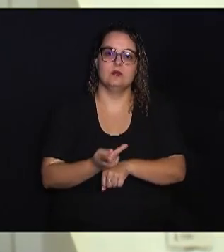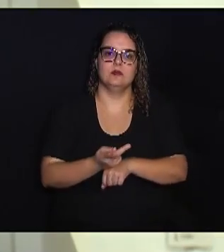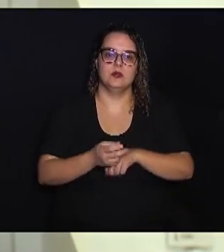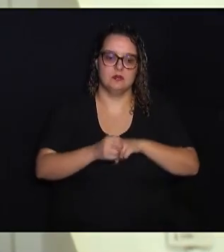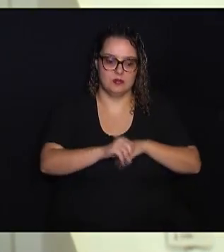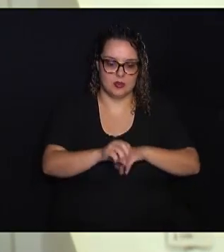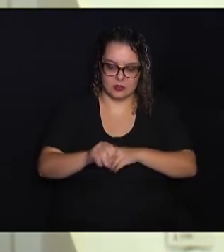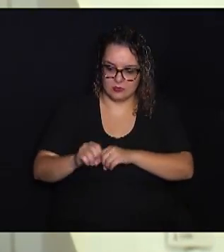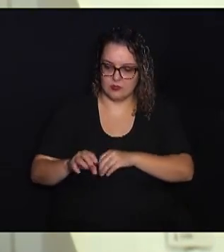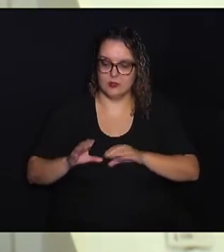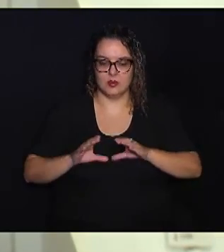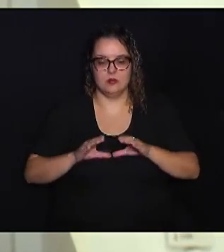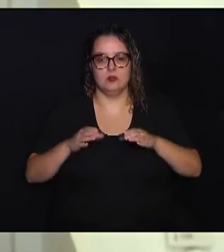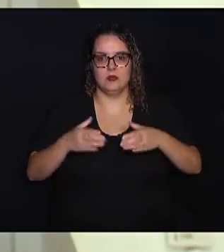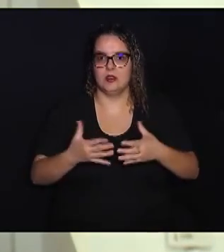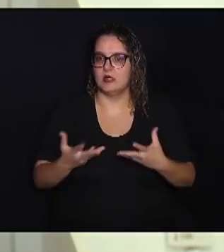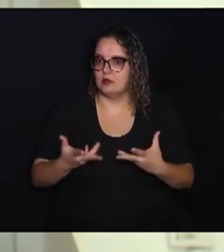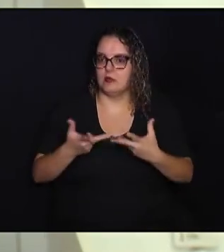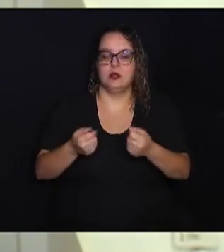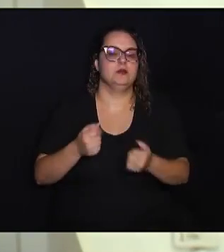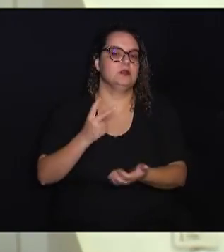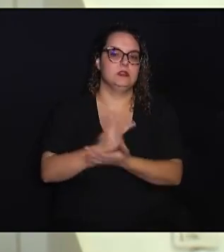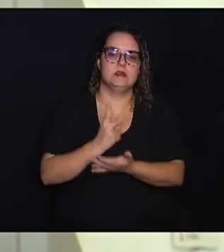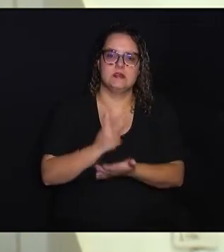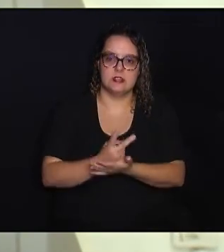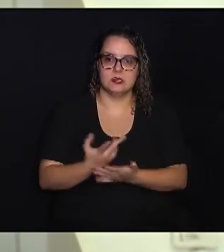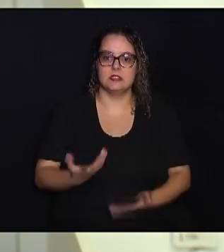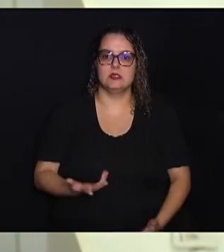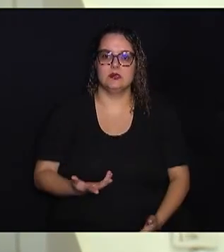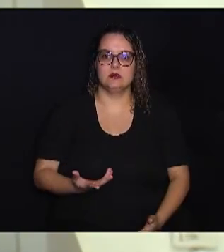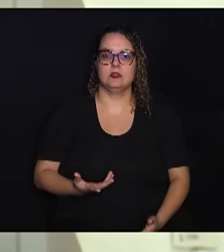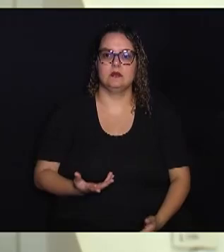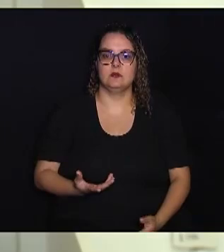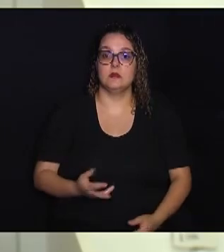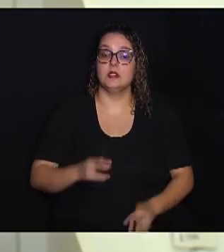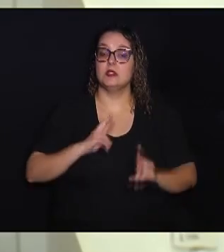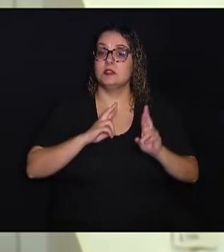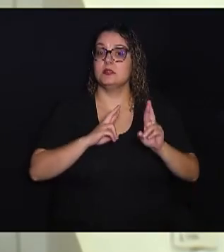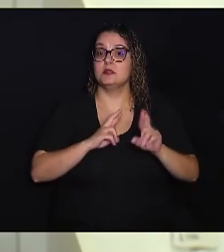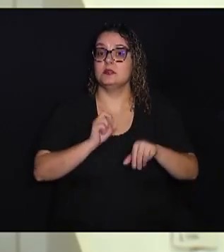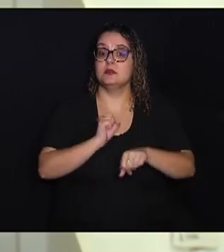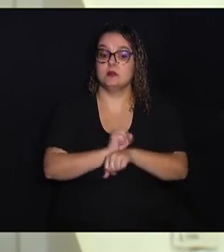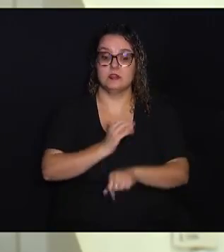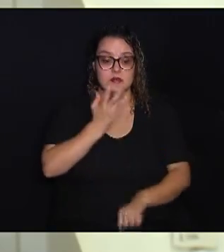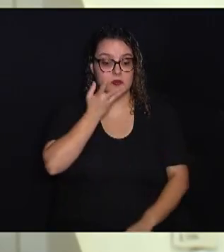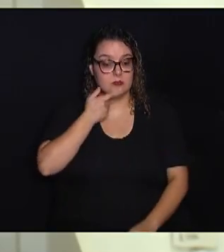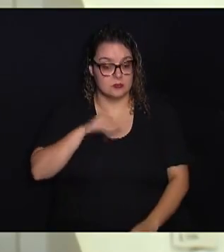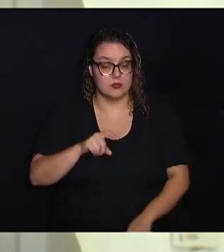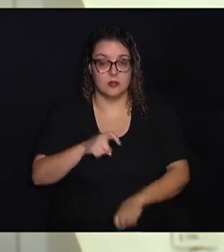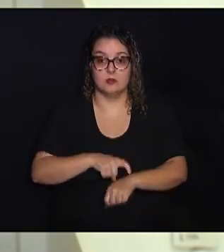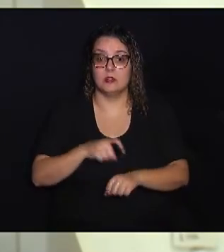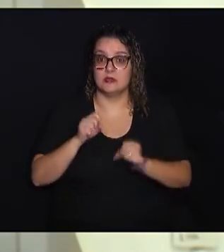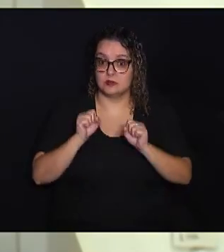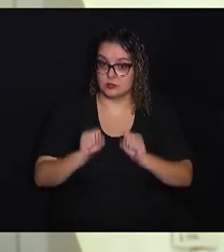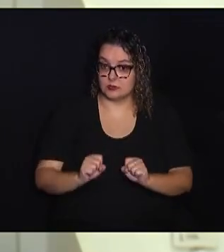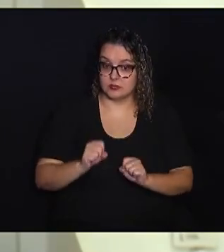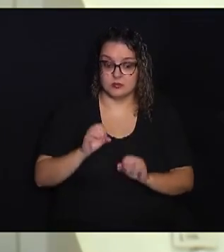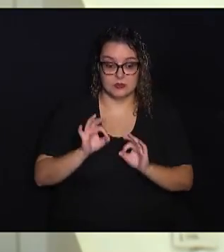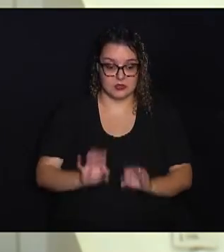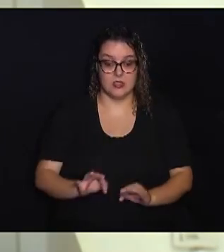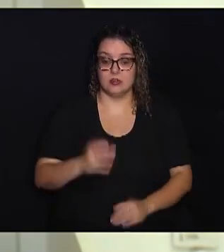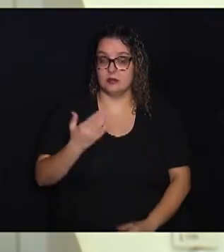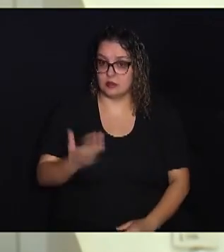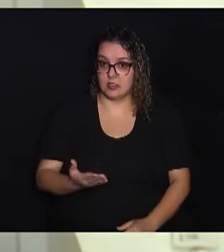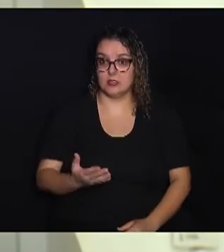equipe, que é maravilhosa e que está a todo momento esperando essa criança no momento certo dela, nos desafios,